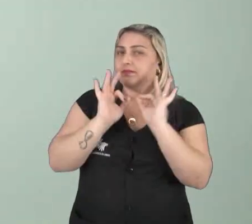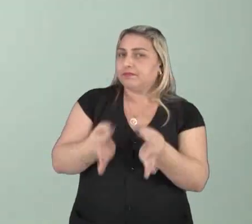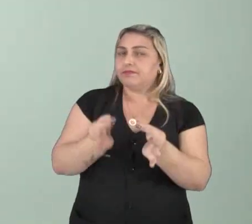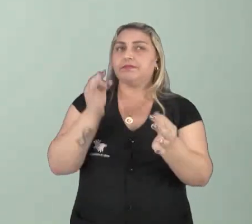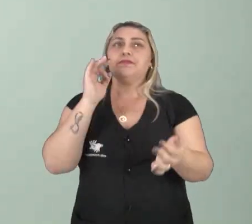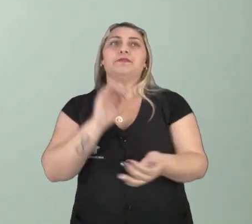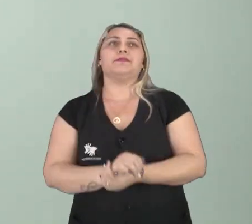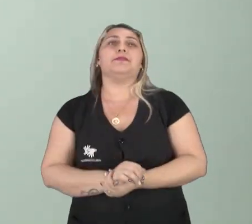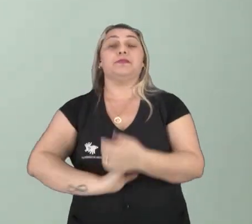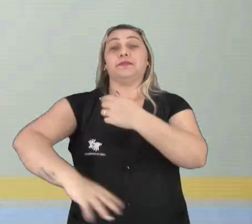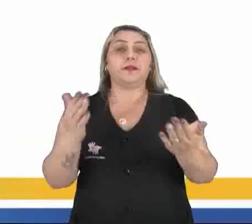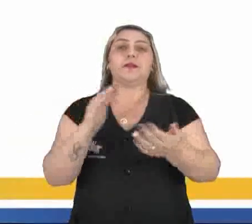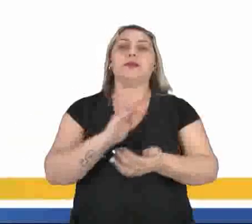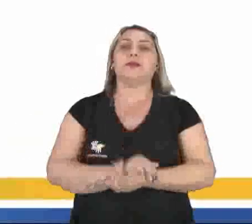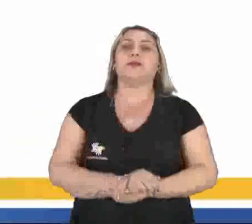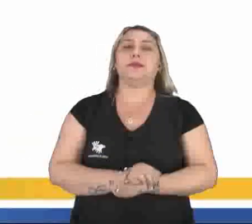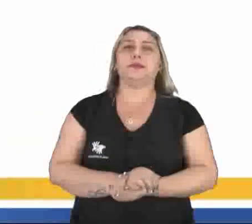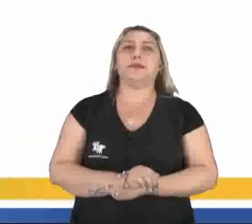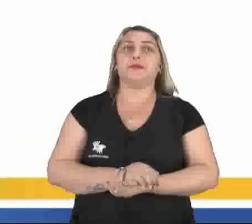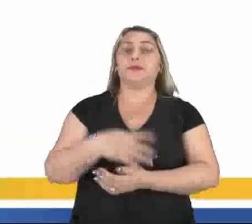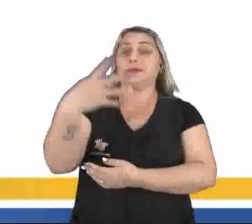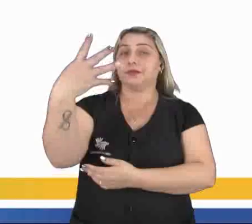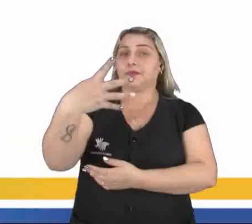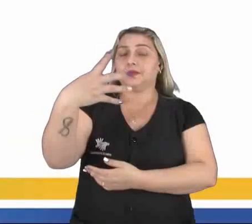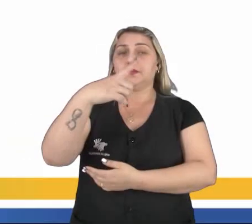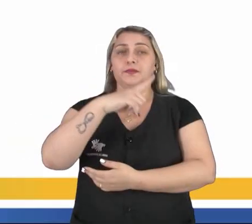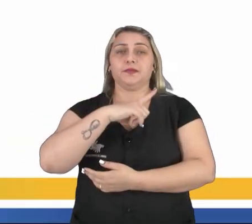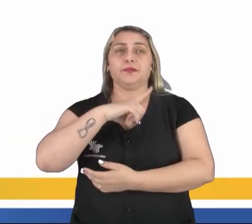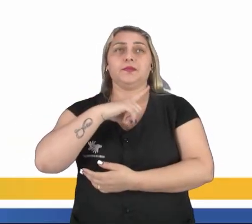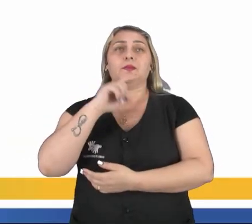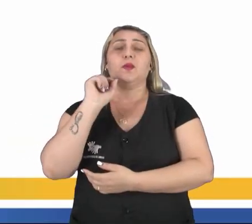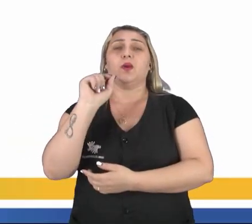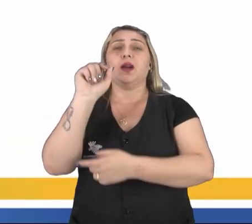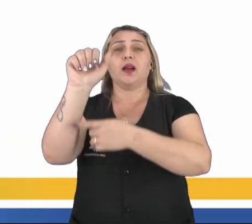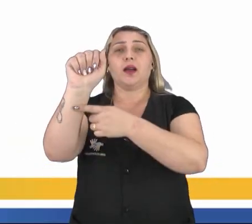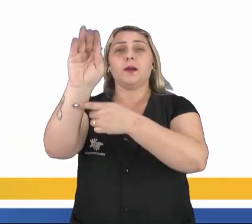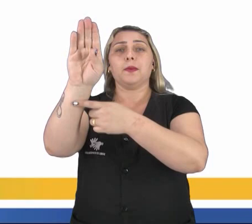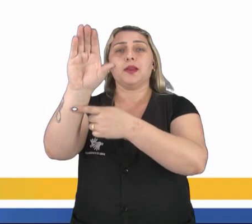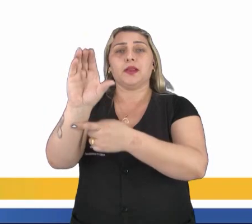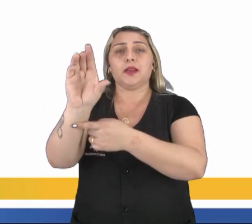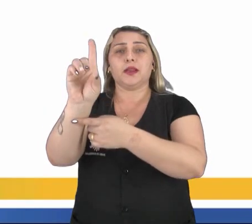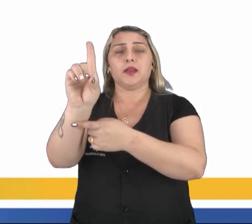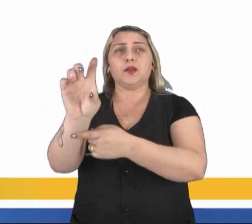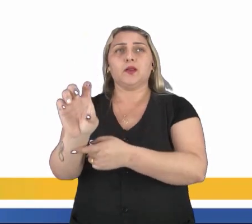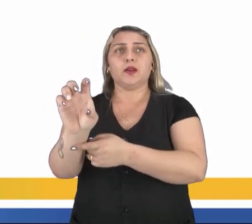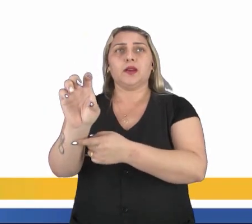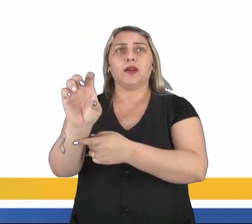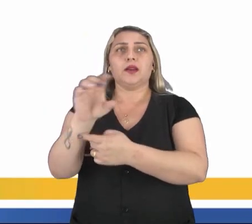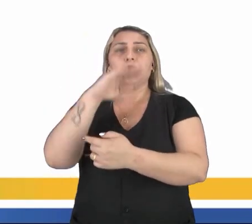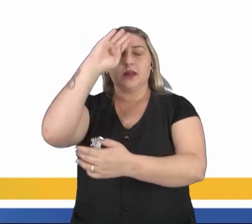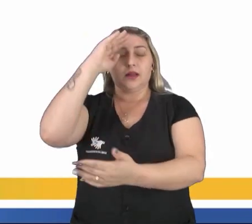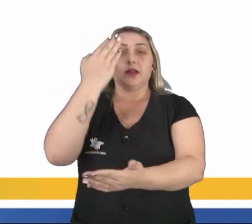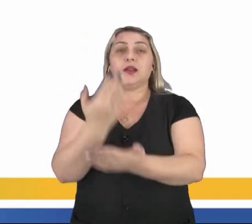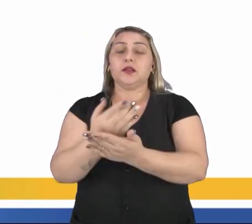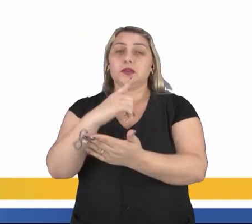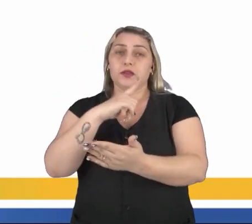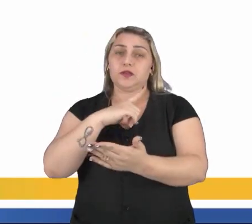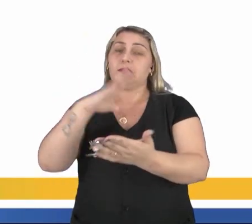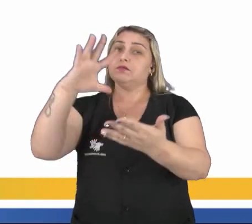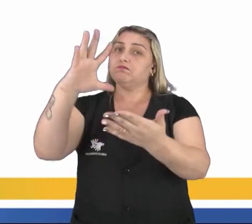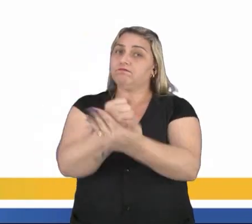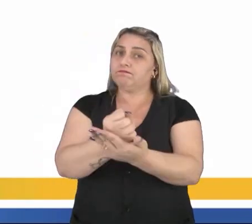Certo? Vamos lá. Aqui nessa questão nós temos o seguinte, né? Ninguém mais acreditava que ainda houvesse meios